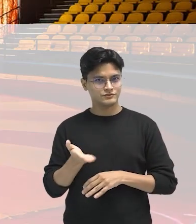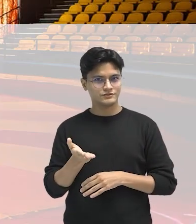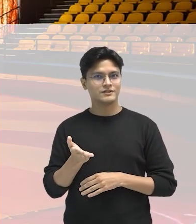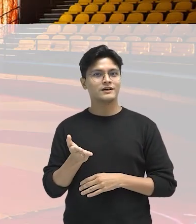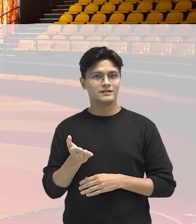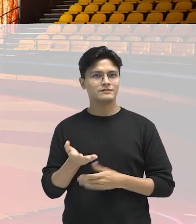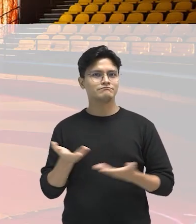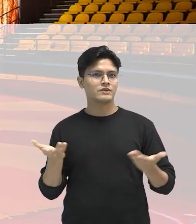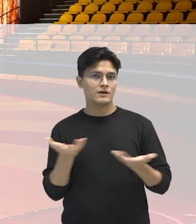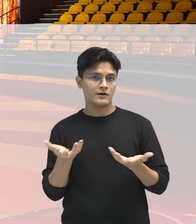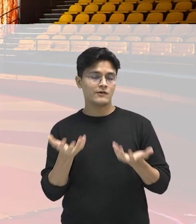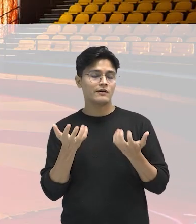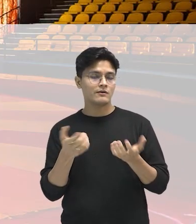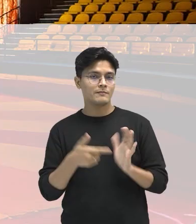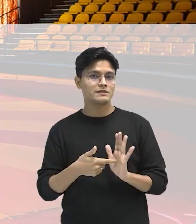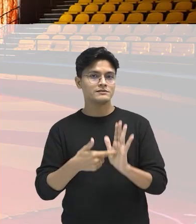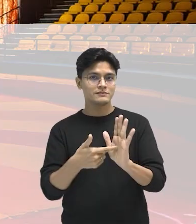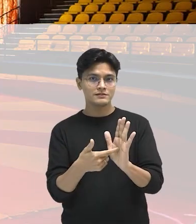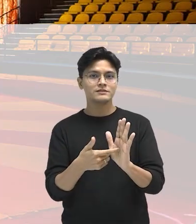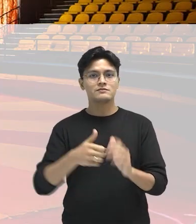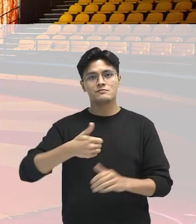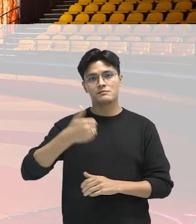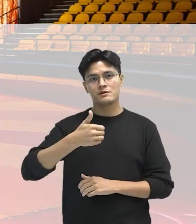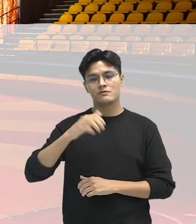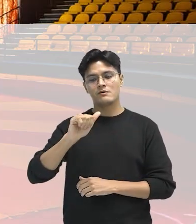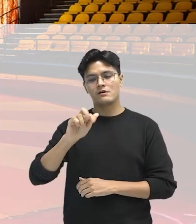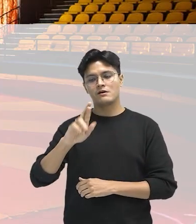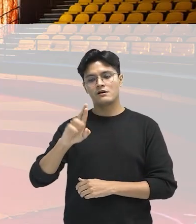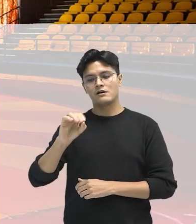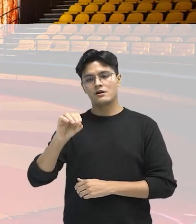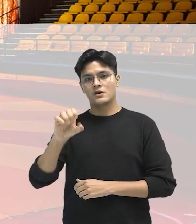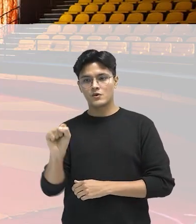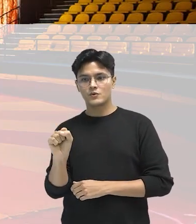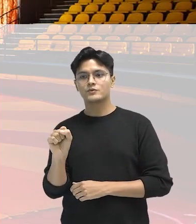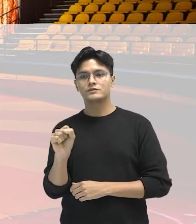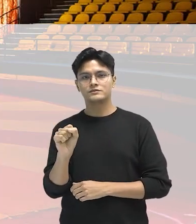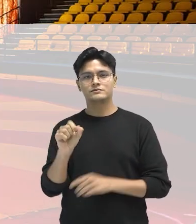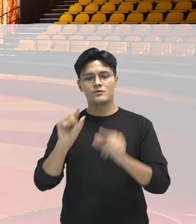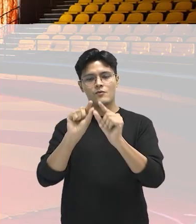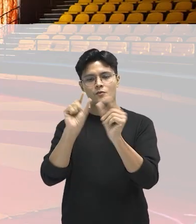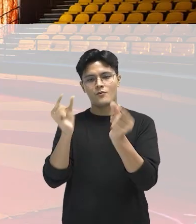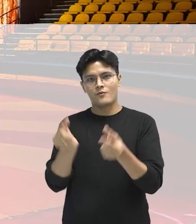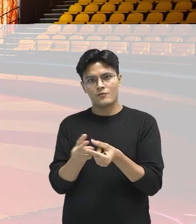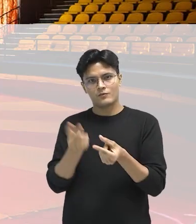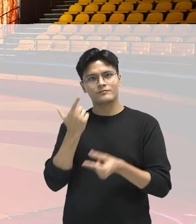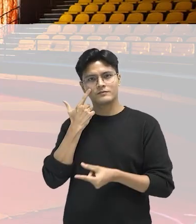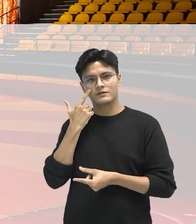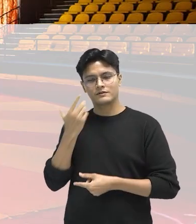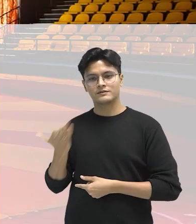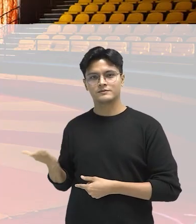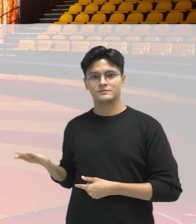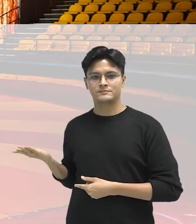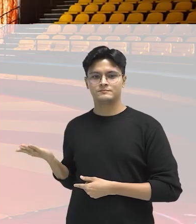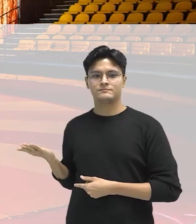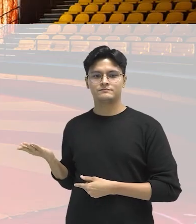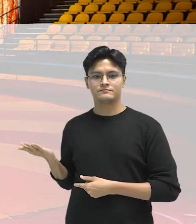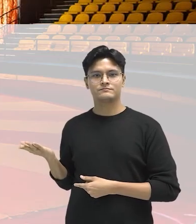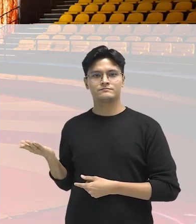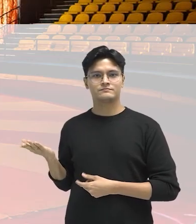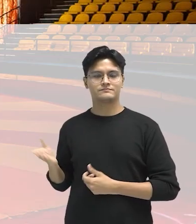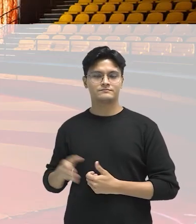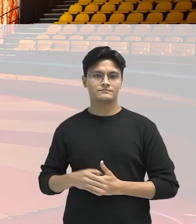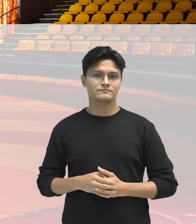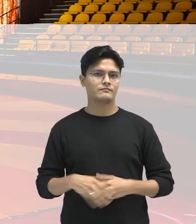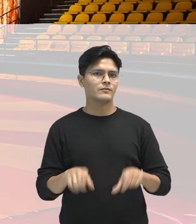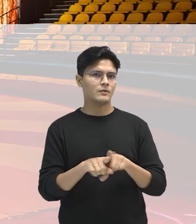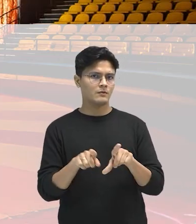que eu vou começar apresentando primeiramente os aros, né? Então observem aqui. Os aros também podem